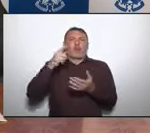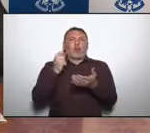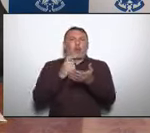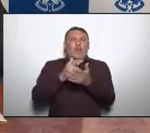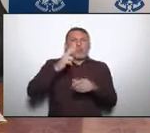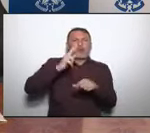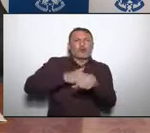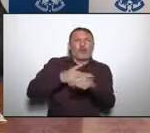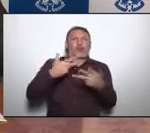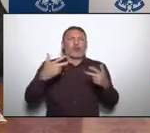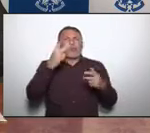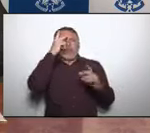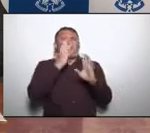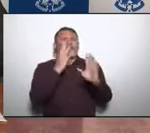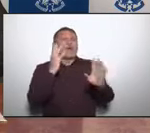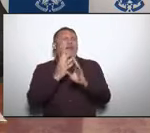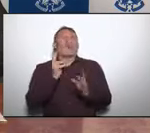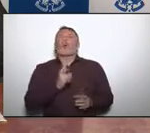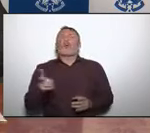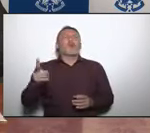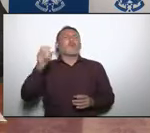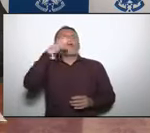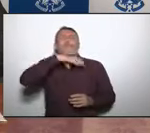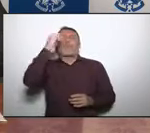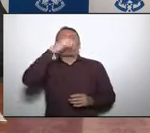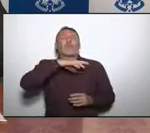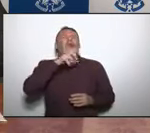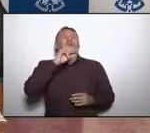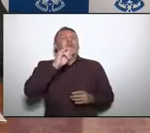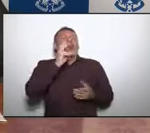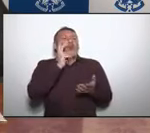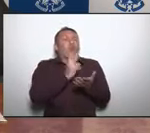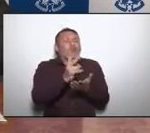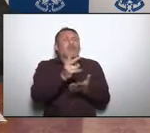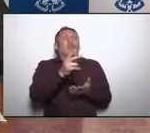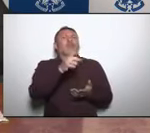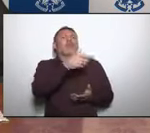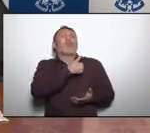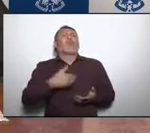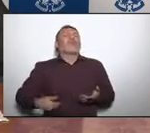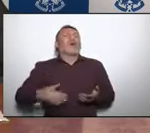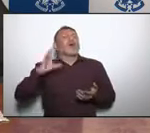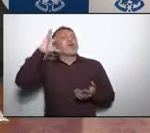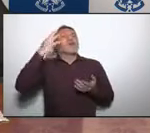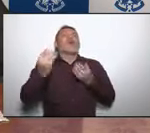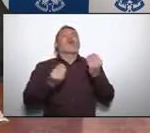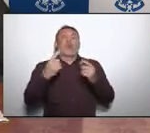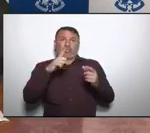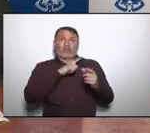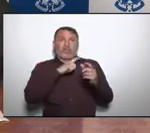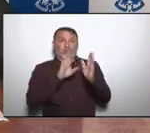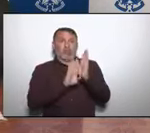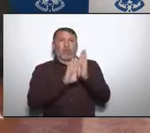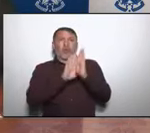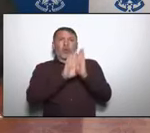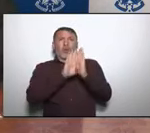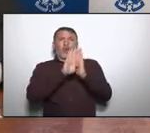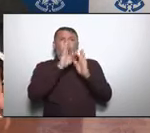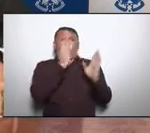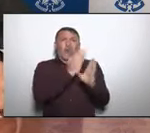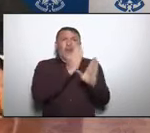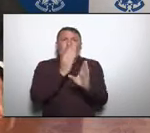o governo pretende lidar com esses novos casos que irão aparecer devido a essa curva que tem subido, né, de